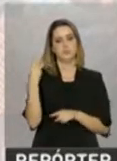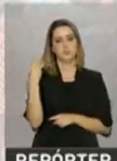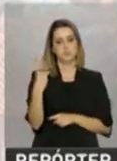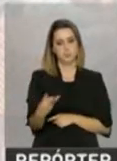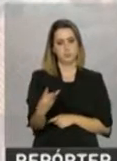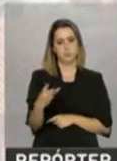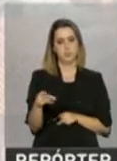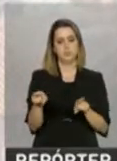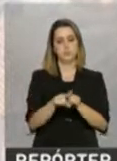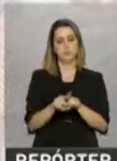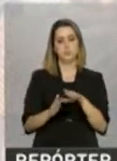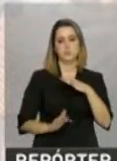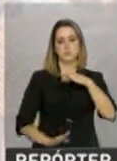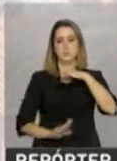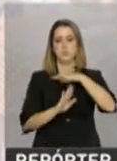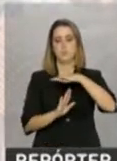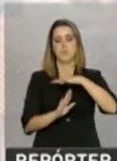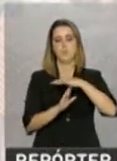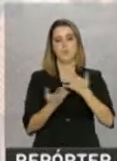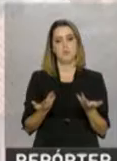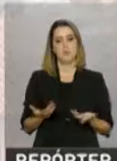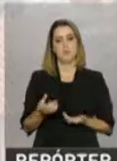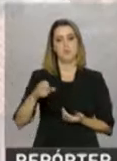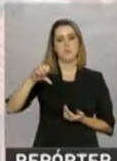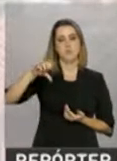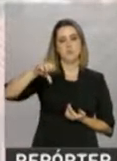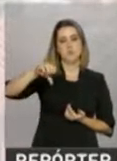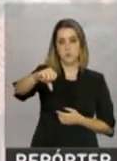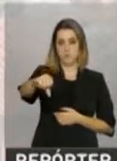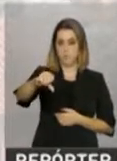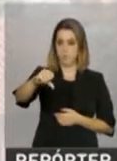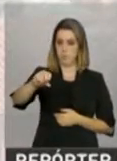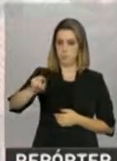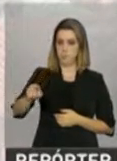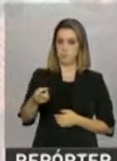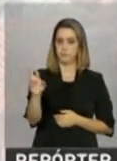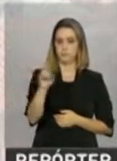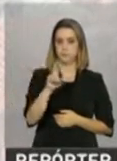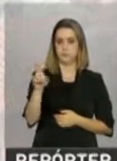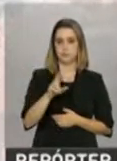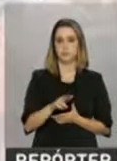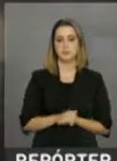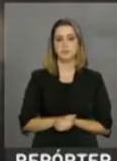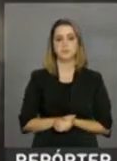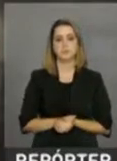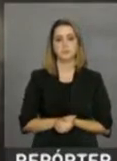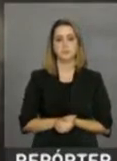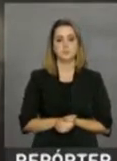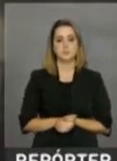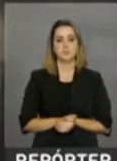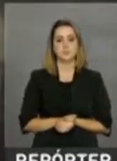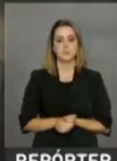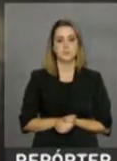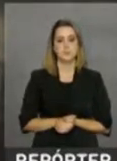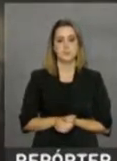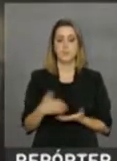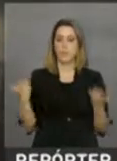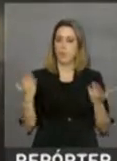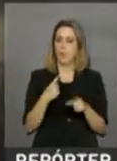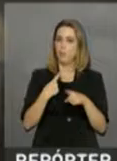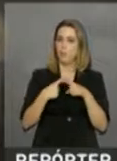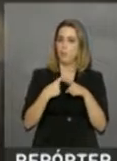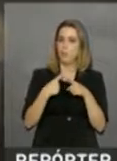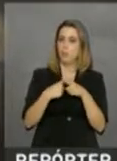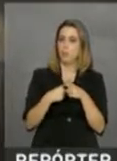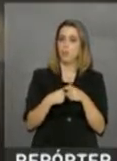o teto de renda familiar mensal aumenta de 6.500 para 9 mil reais por conta da defasagem no valor dos